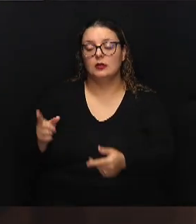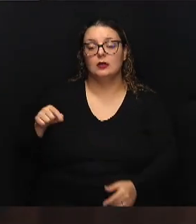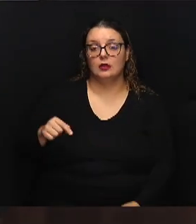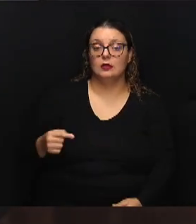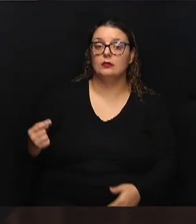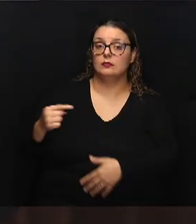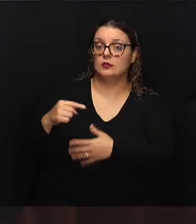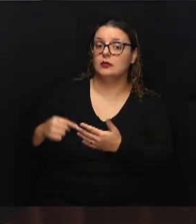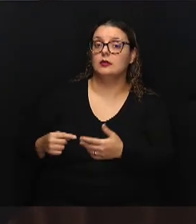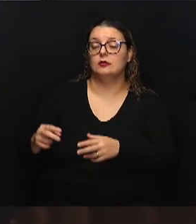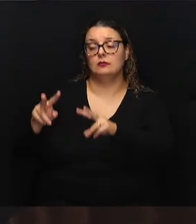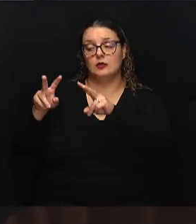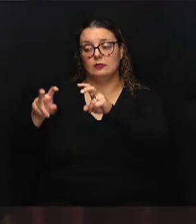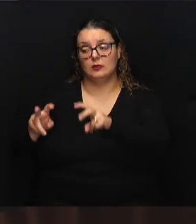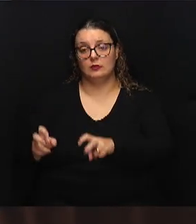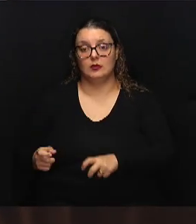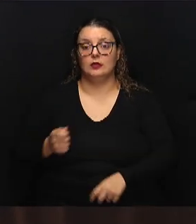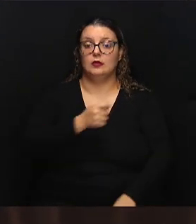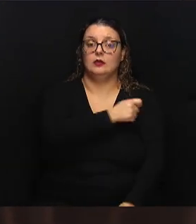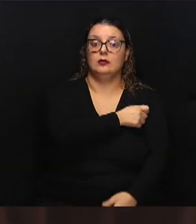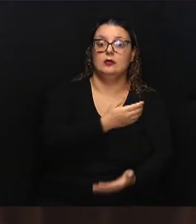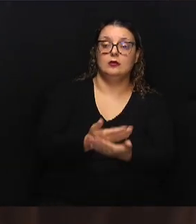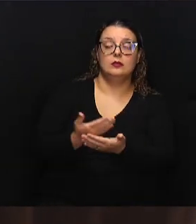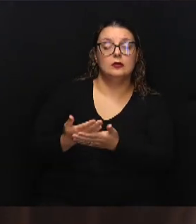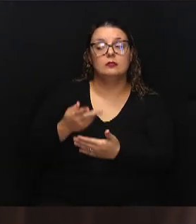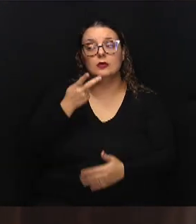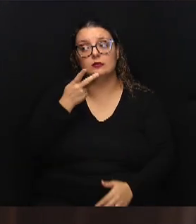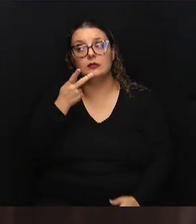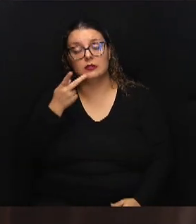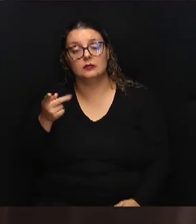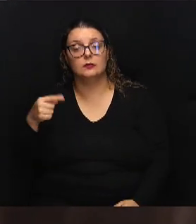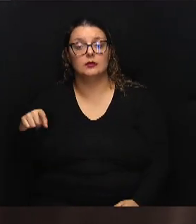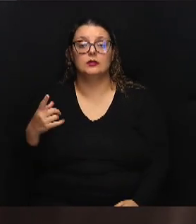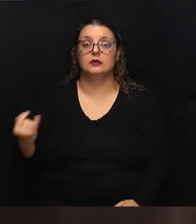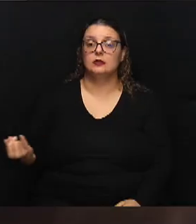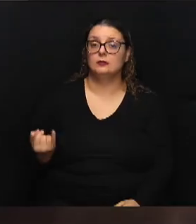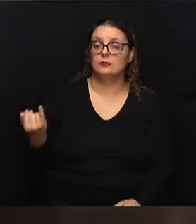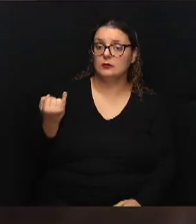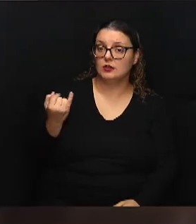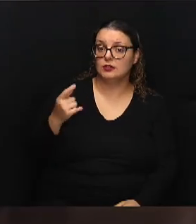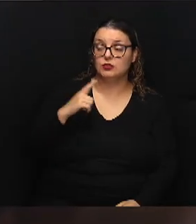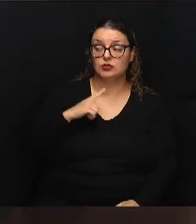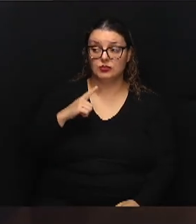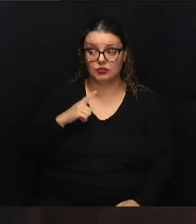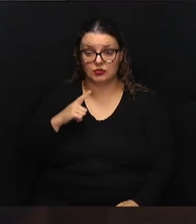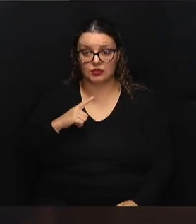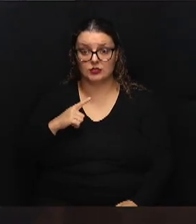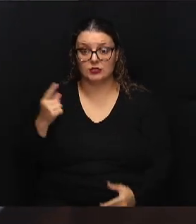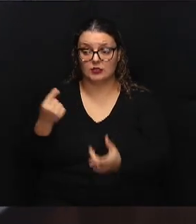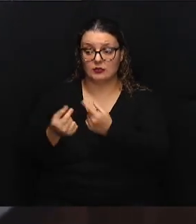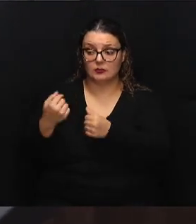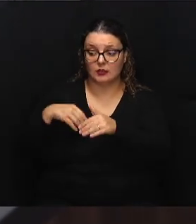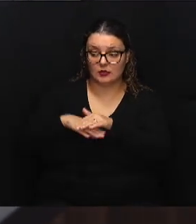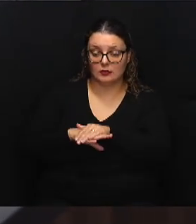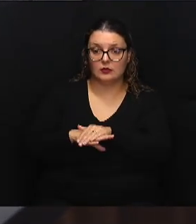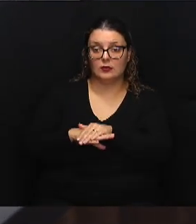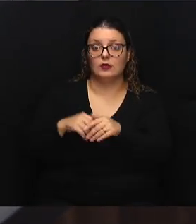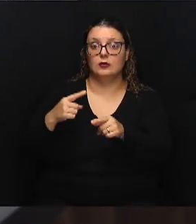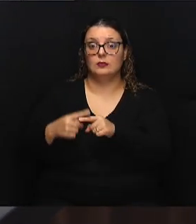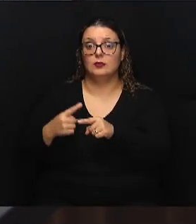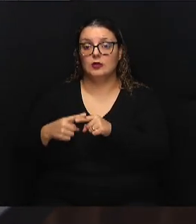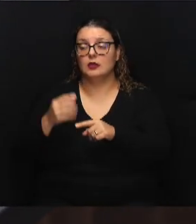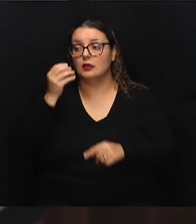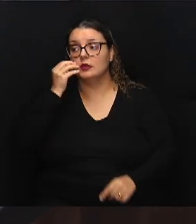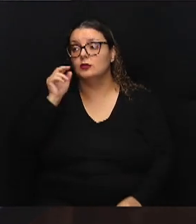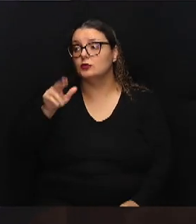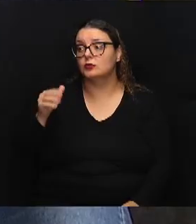que é abordado com os alunos, é falado, né, para eles da importância de você ter essa reserva. Porque é o seguinte, André, nunca